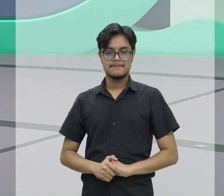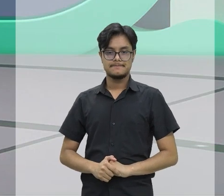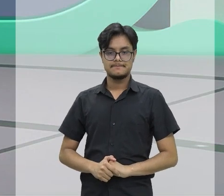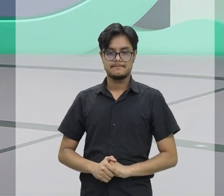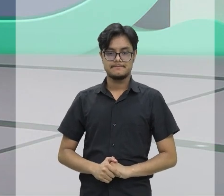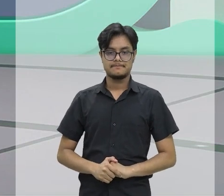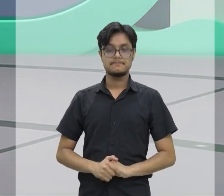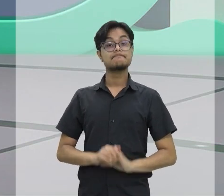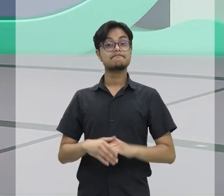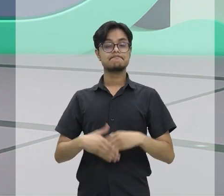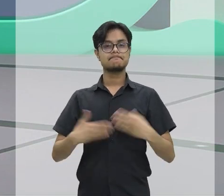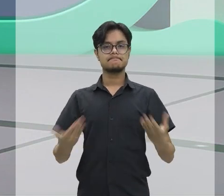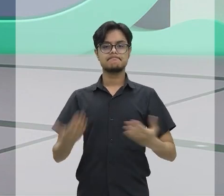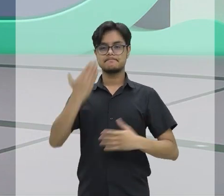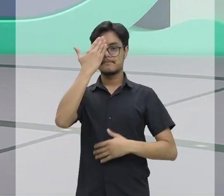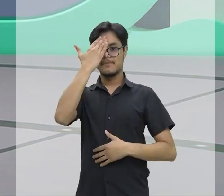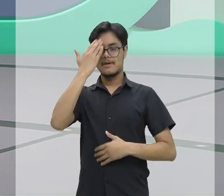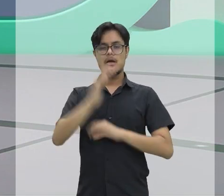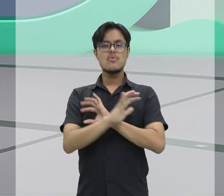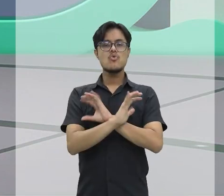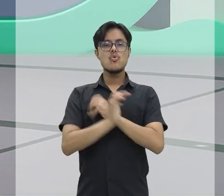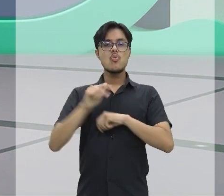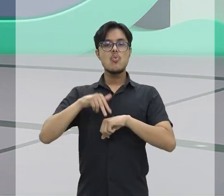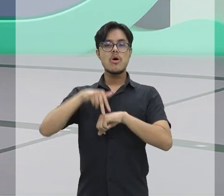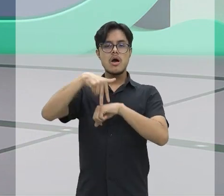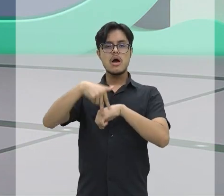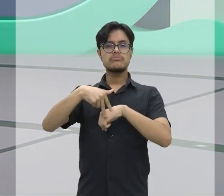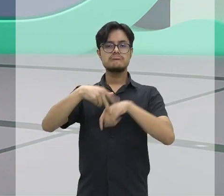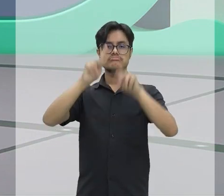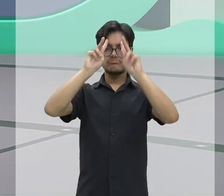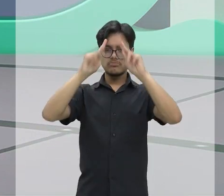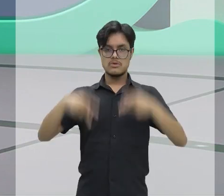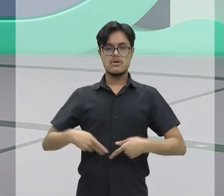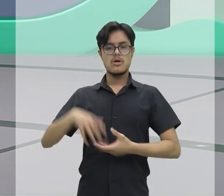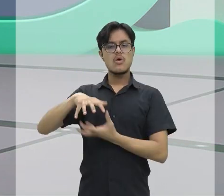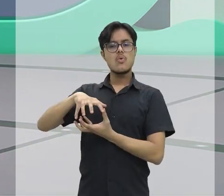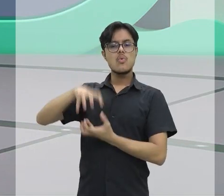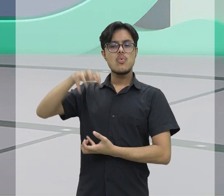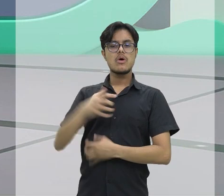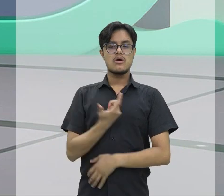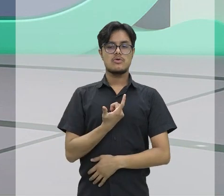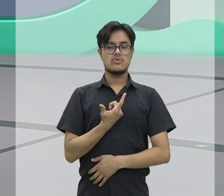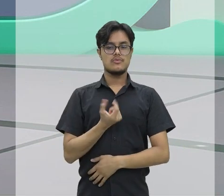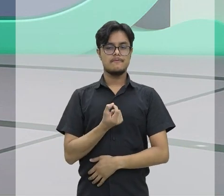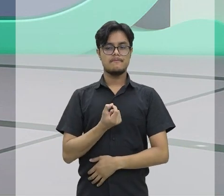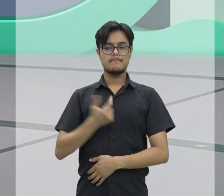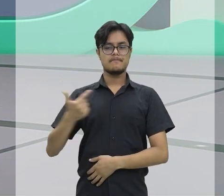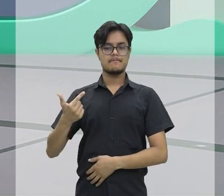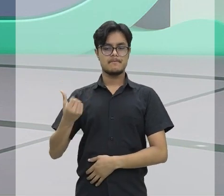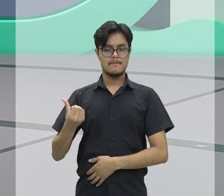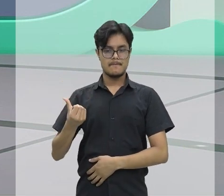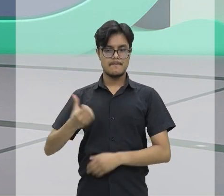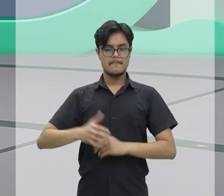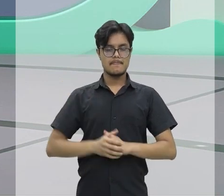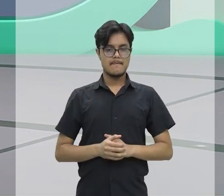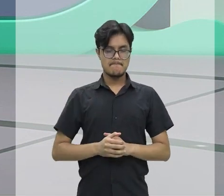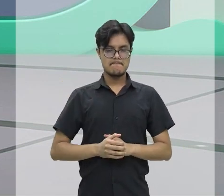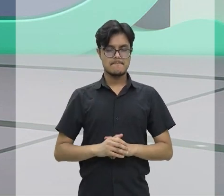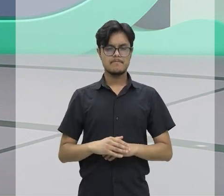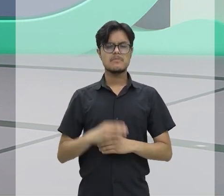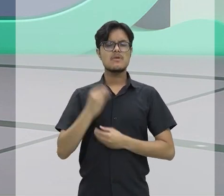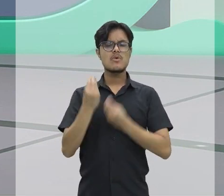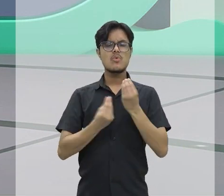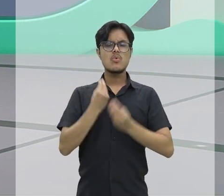E como nós já vimos, o esqueleto de um ser humano adulto, ele apresenta aí 206 ossos, né? Mas agora a gente vai entender um pouco melhor como que